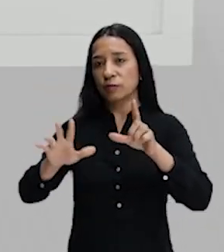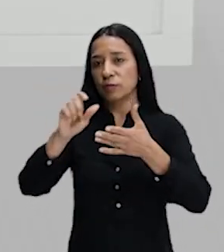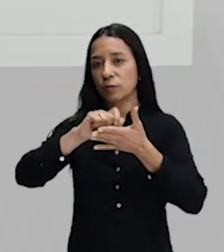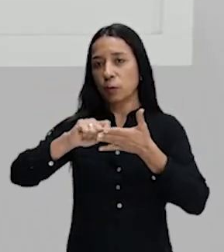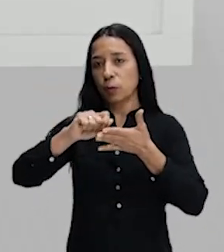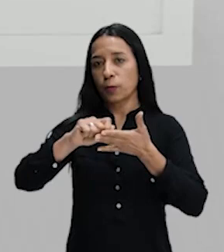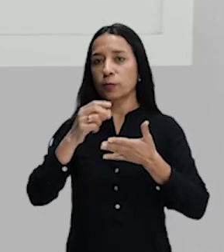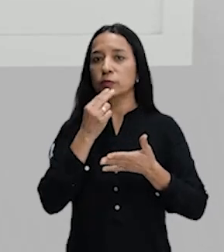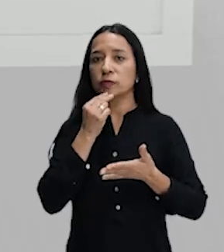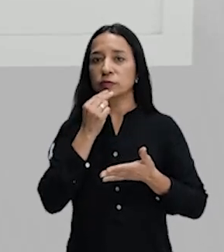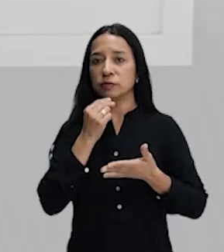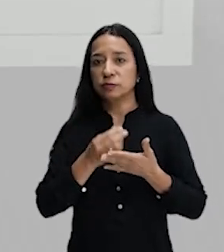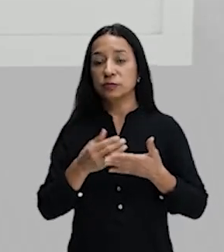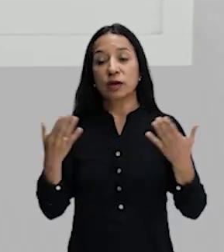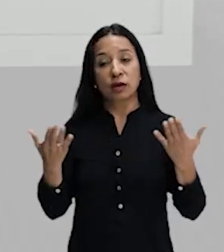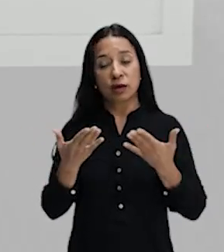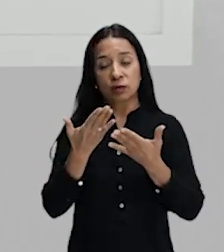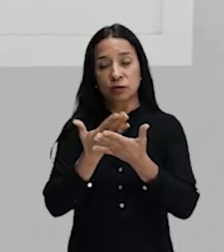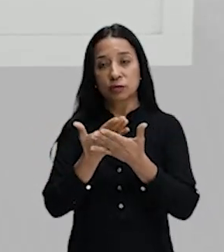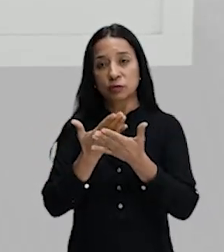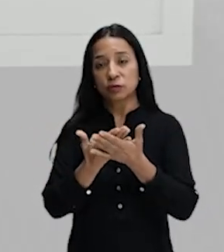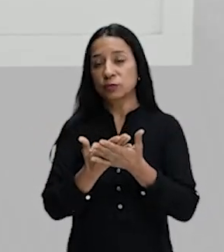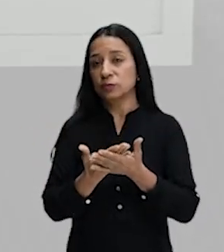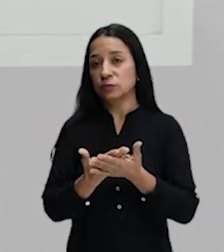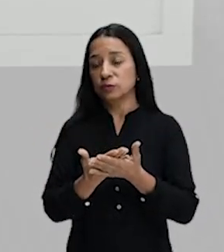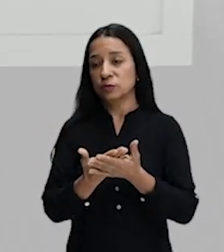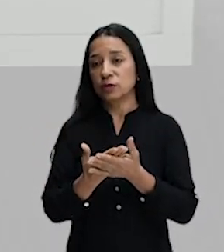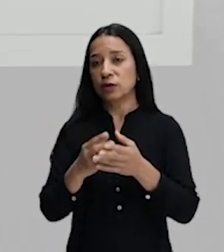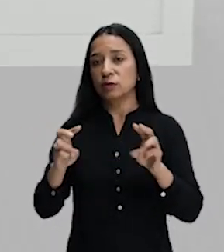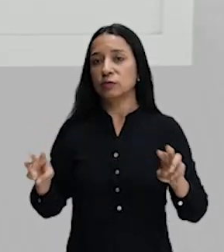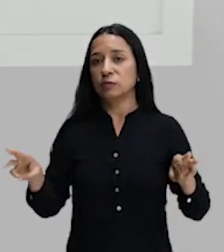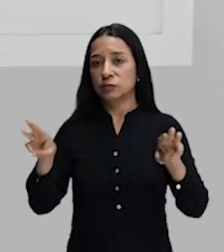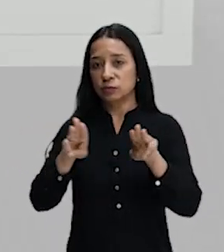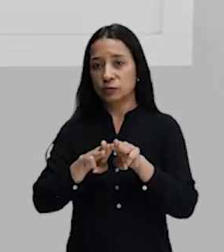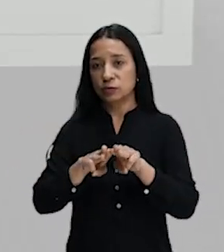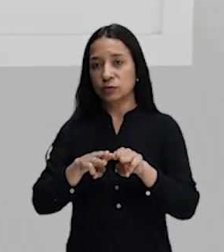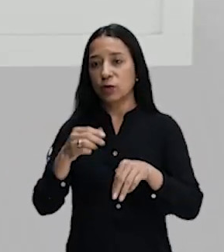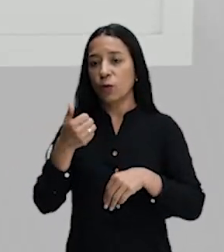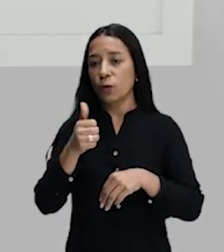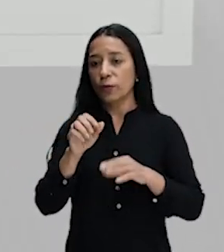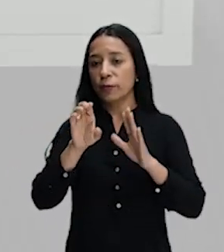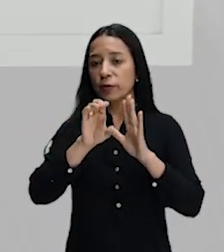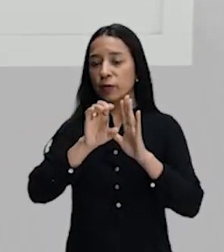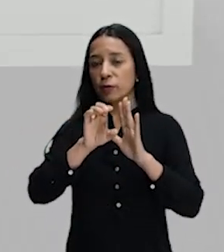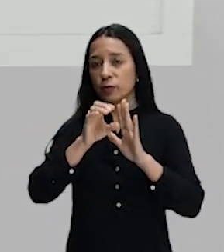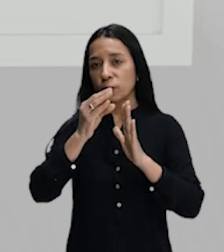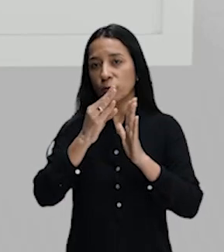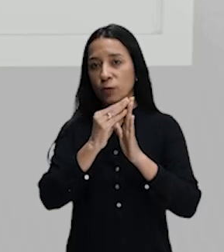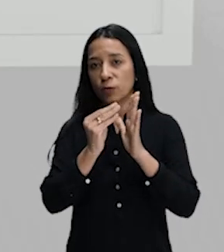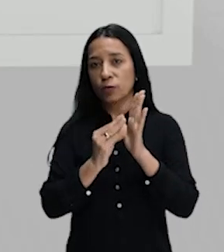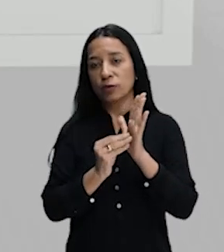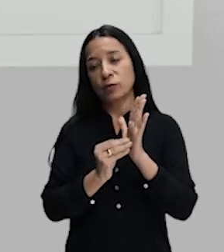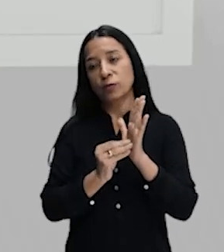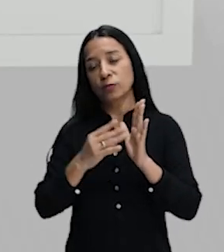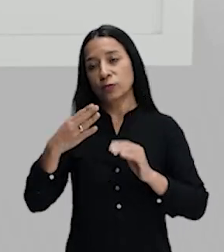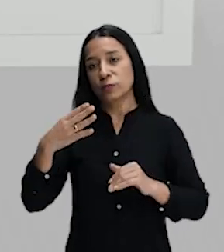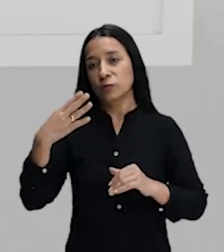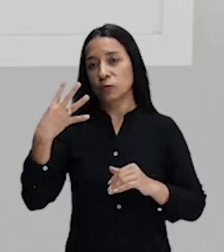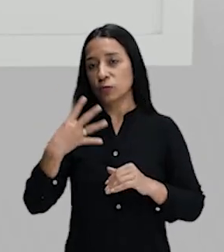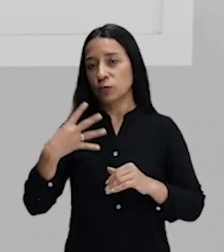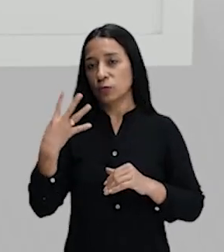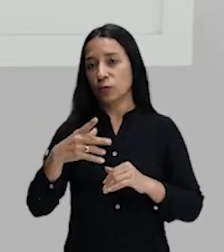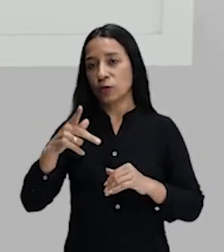vamos falar sobre magnetismo, né? Magnetismo é o primeiro assunto, né? O primeiro conteúdo aí do quarto